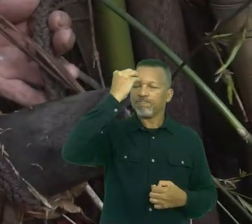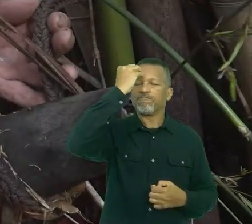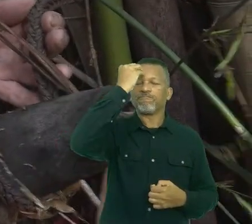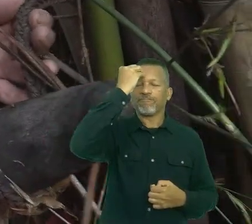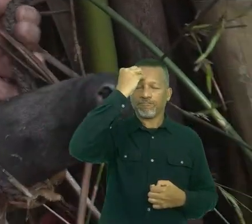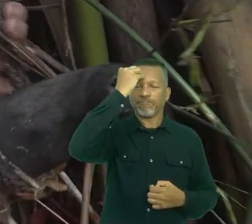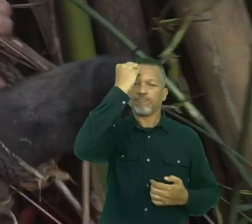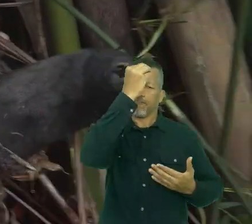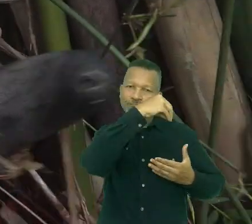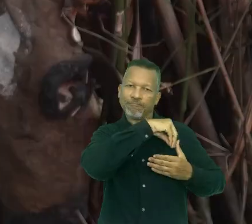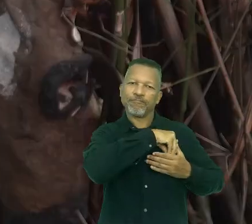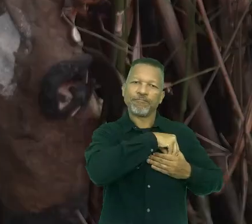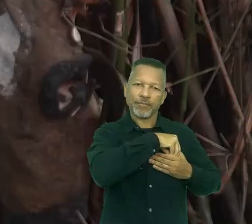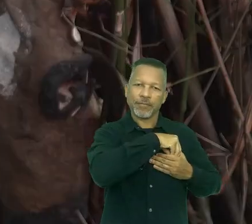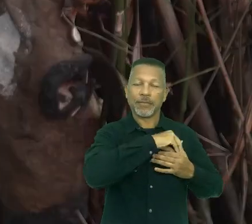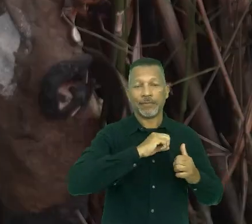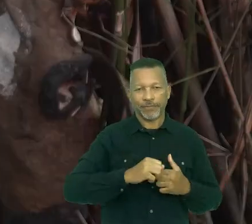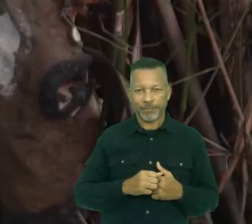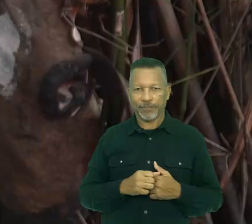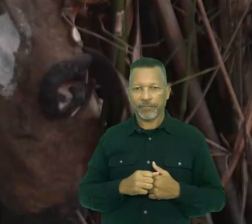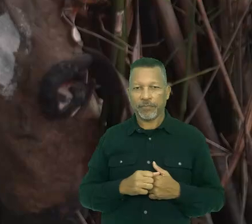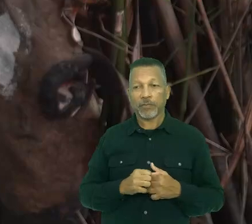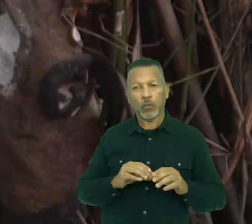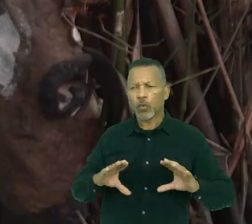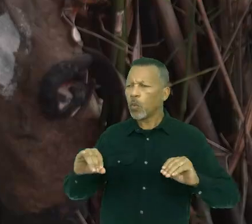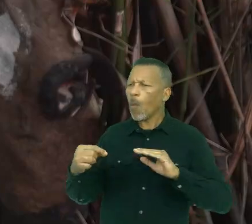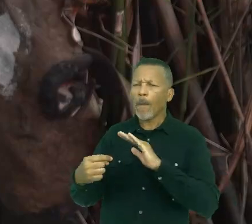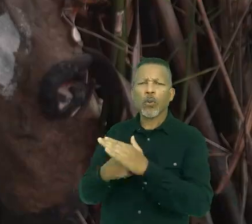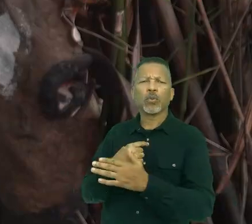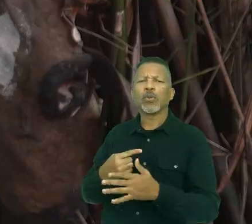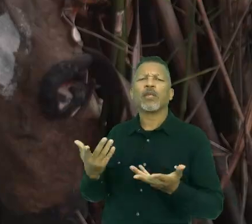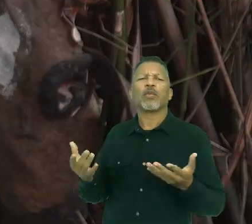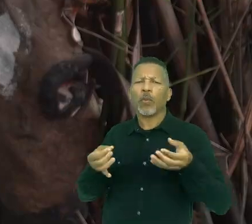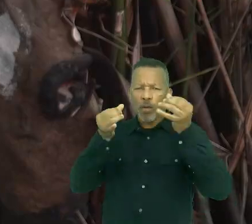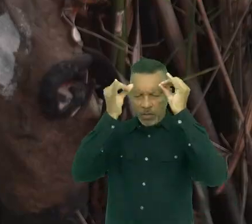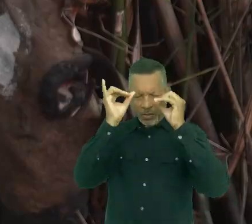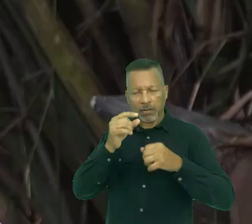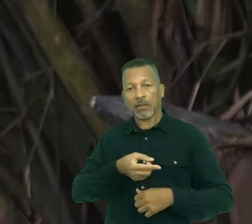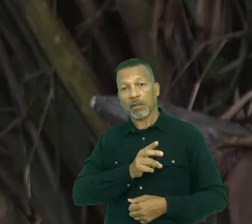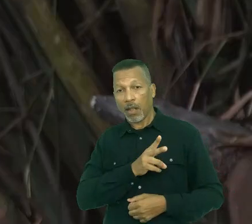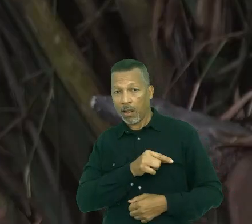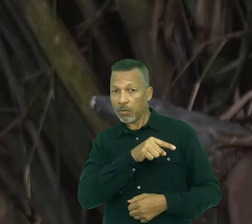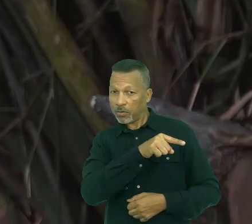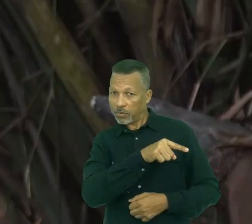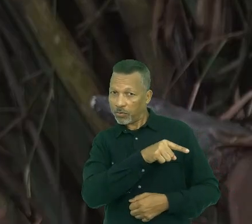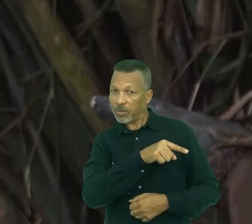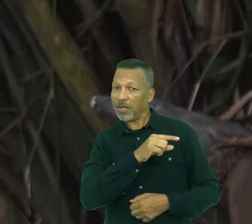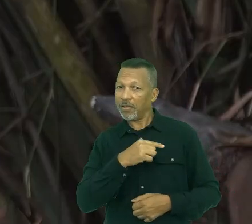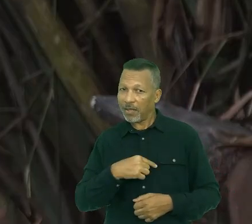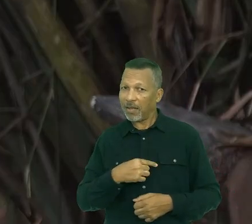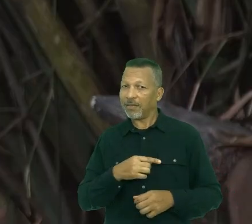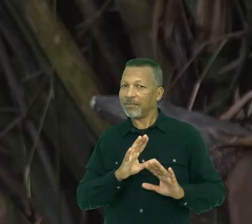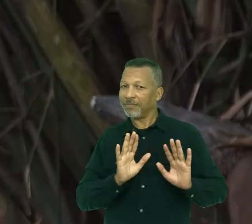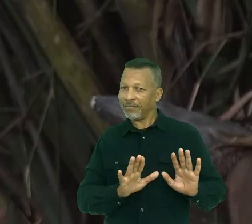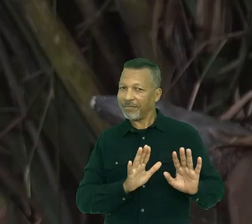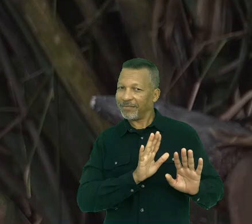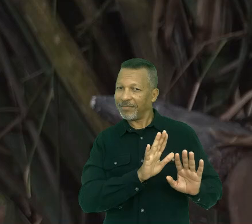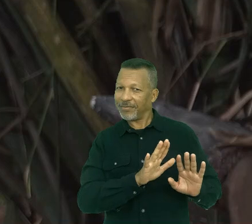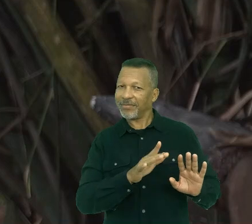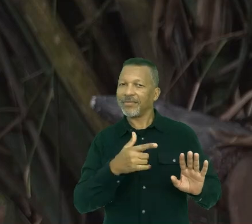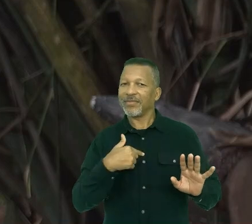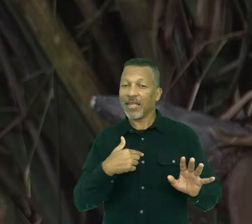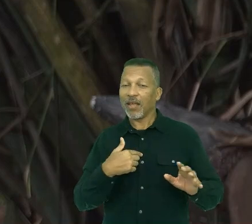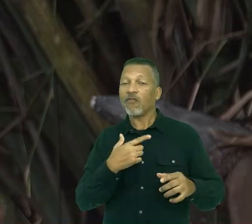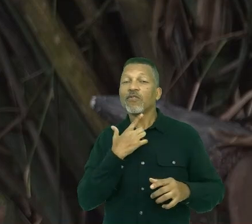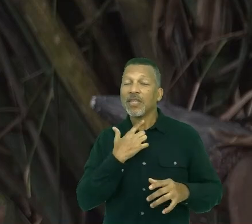mente e no coração. Todo mundo pergunta, e o boizinho? O boizinho tá lá, tá na mente, tá na vontade